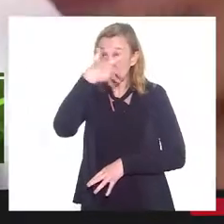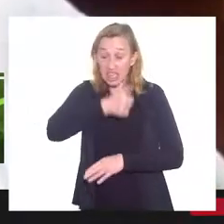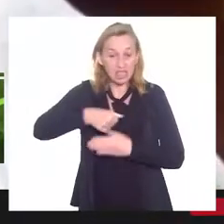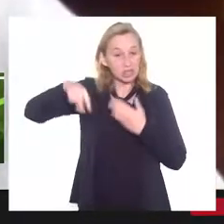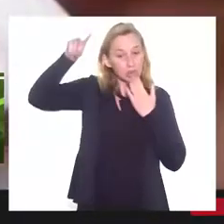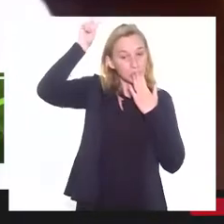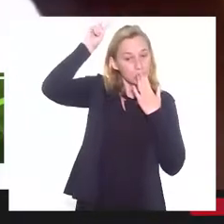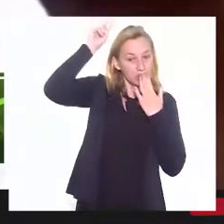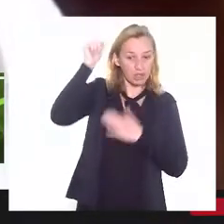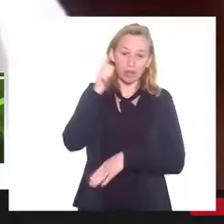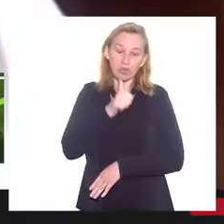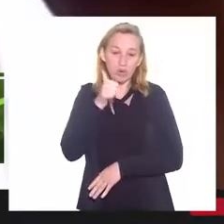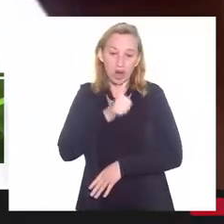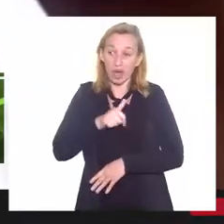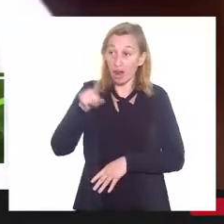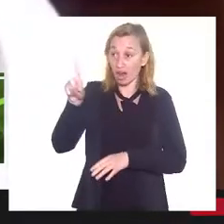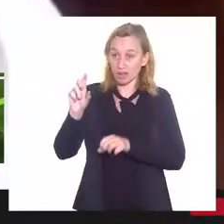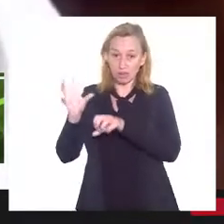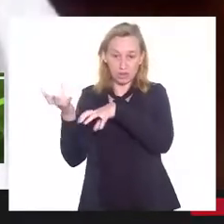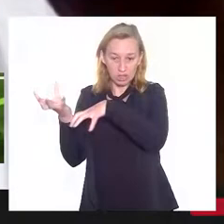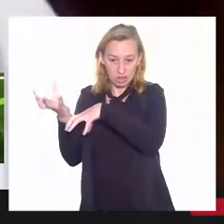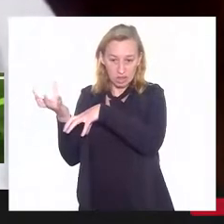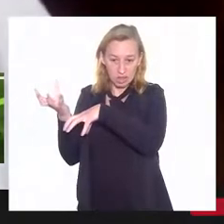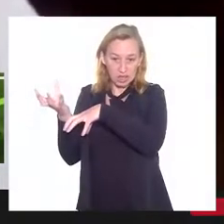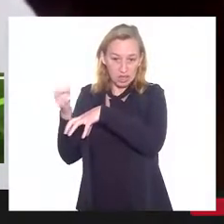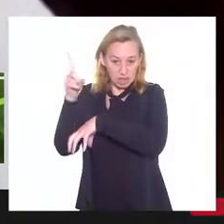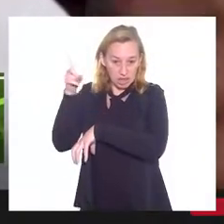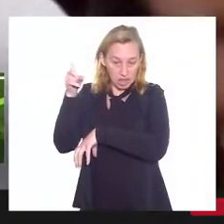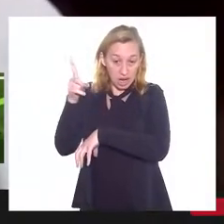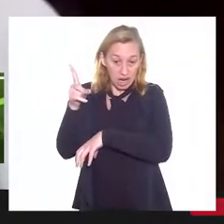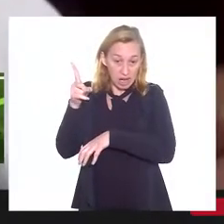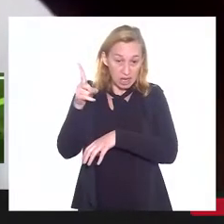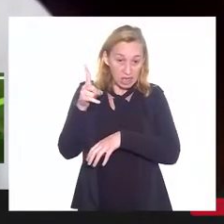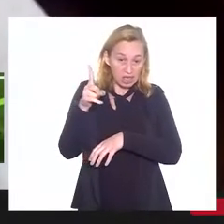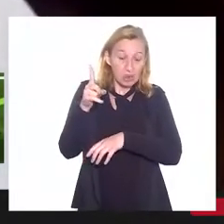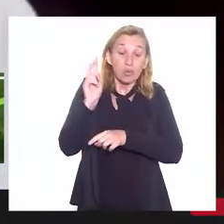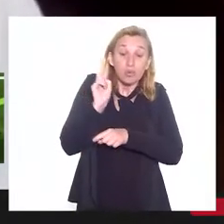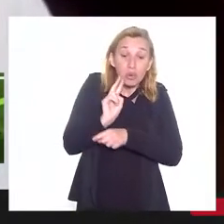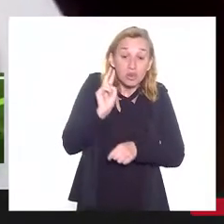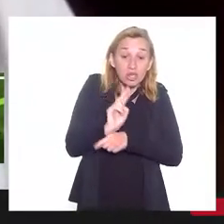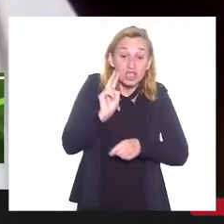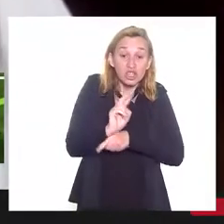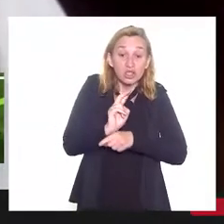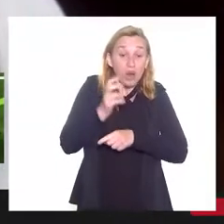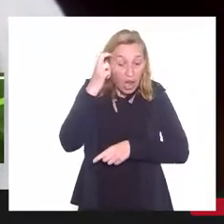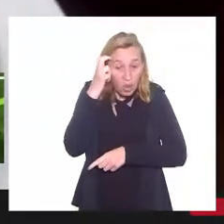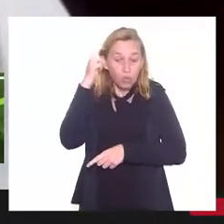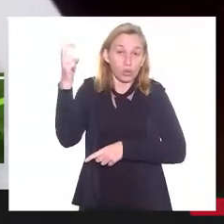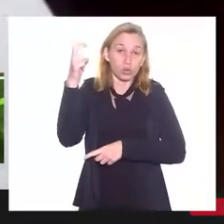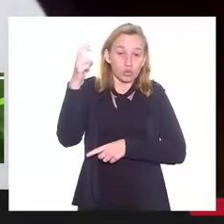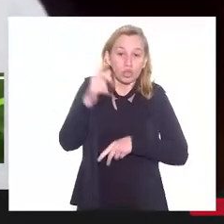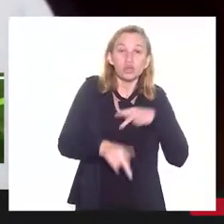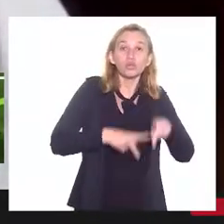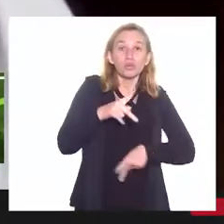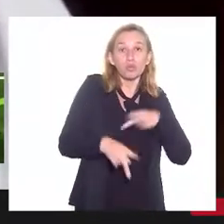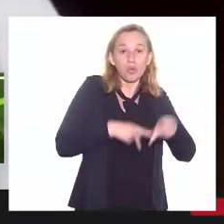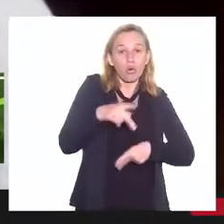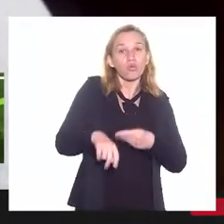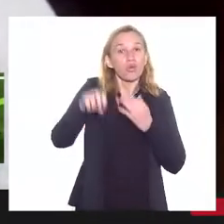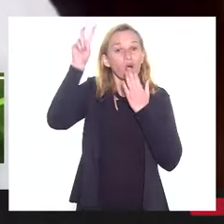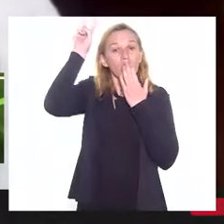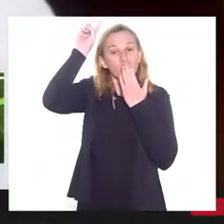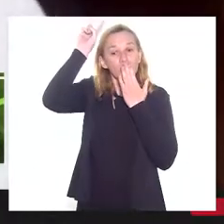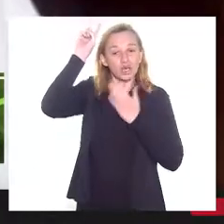lá na no senado defendendo a tradição cultural do povo